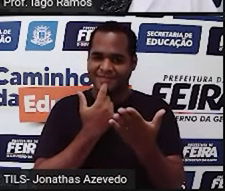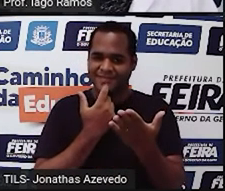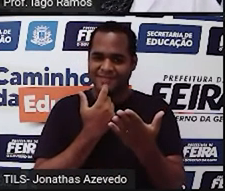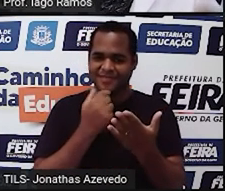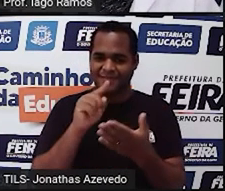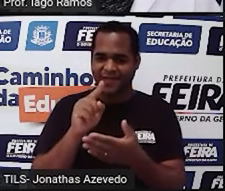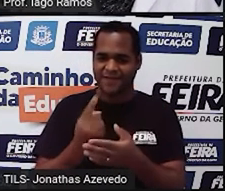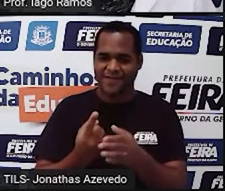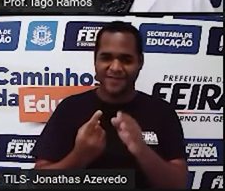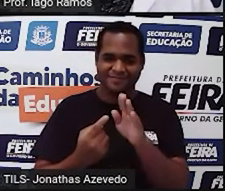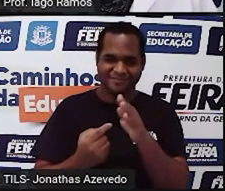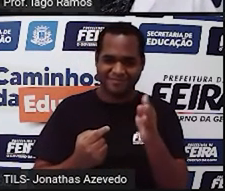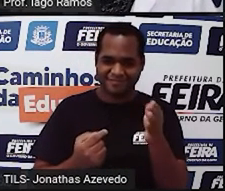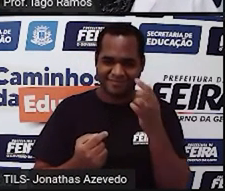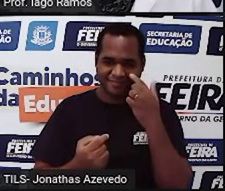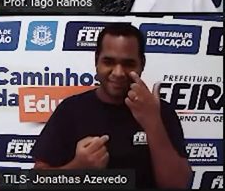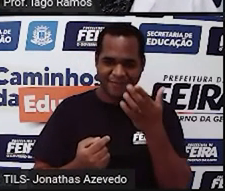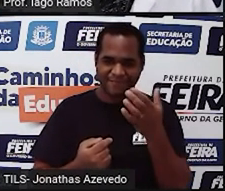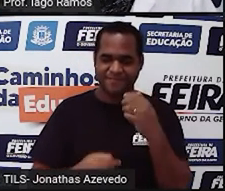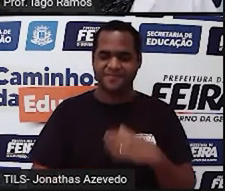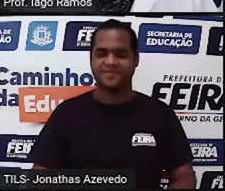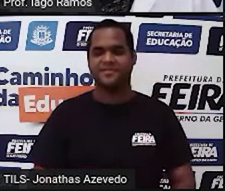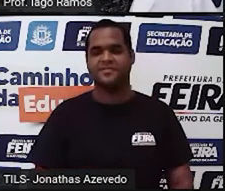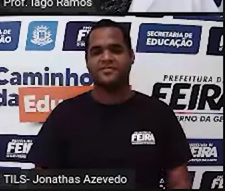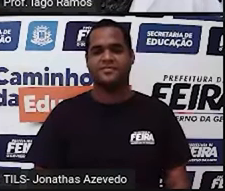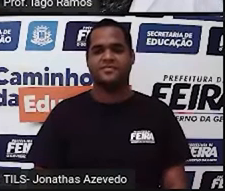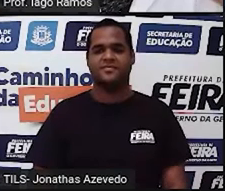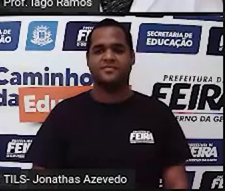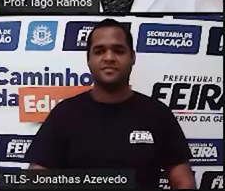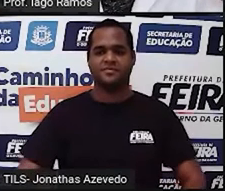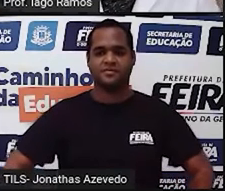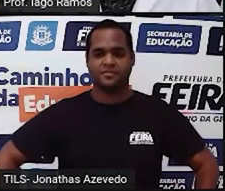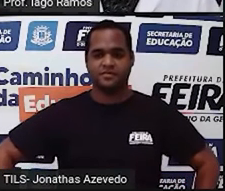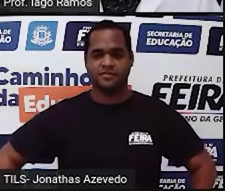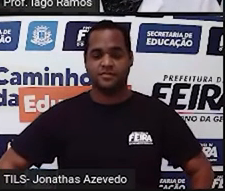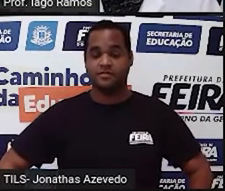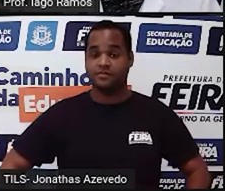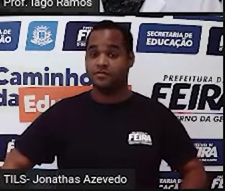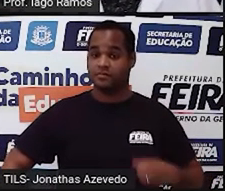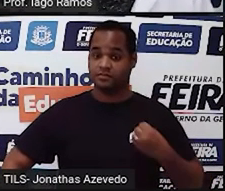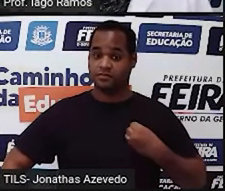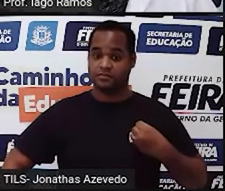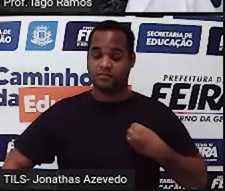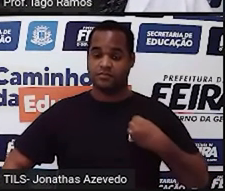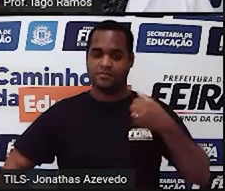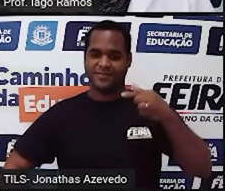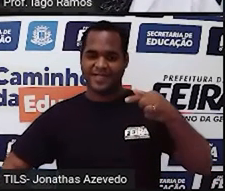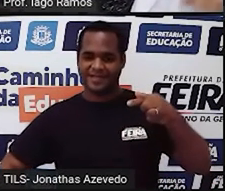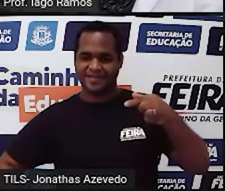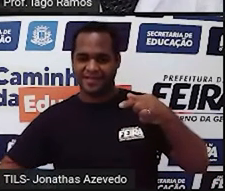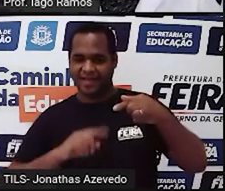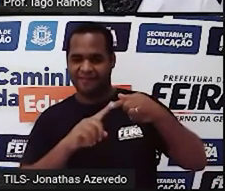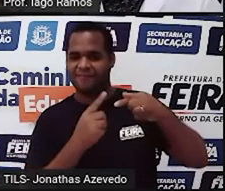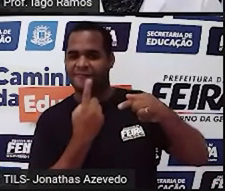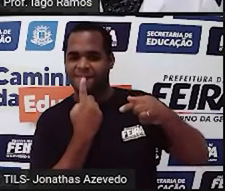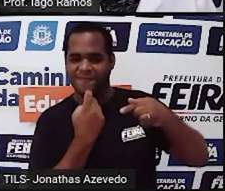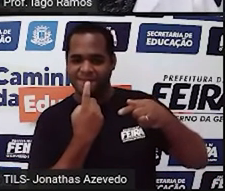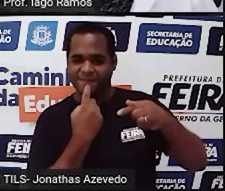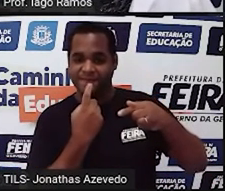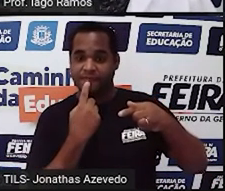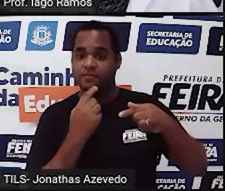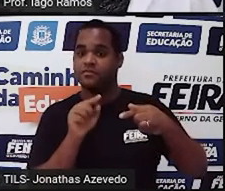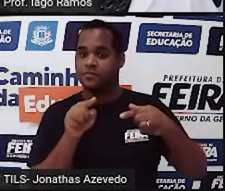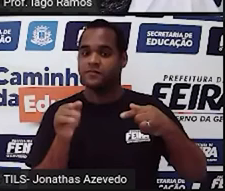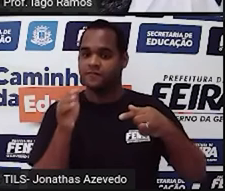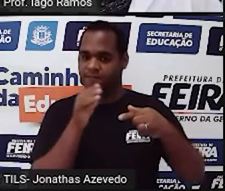frente da vírgula de cada número tá o número sete em vermelho que está na frente